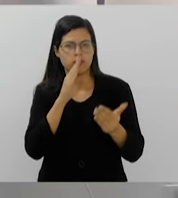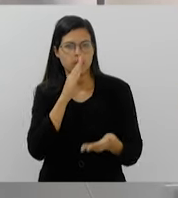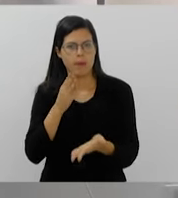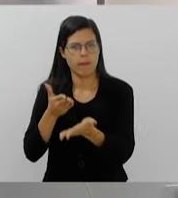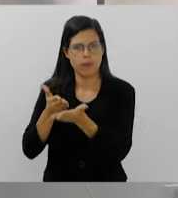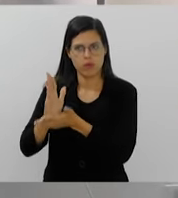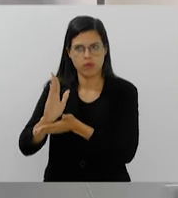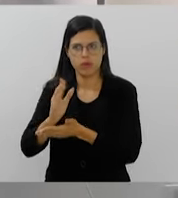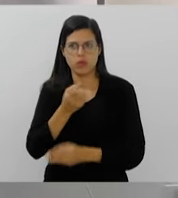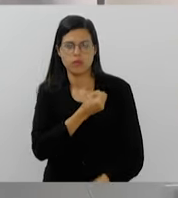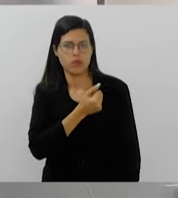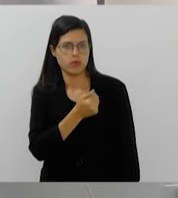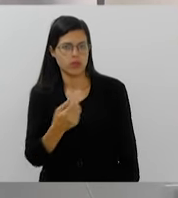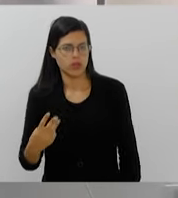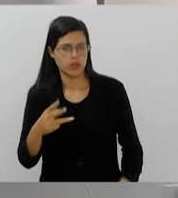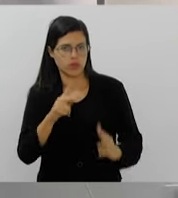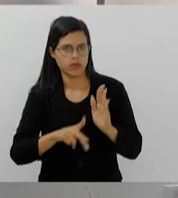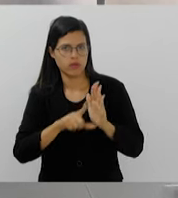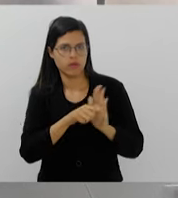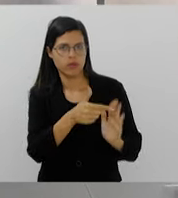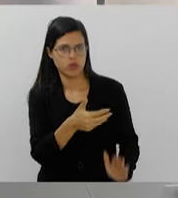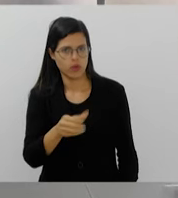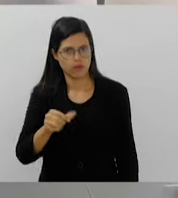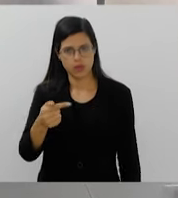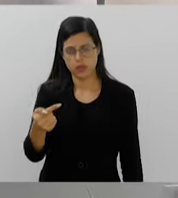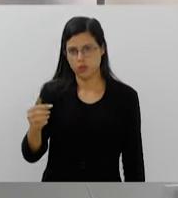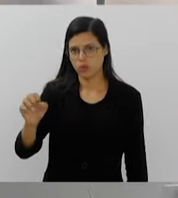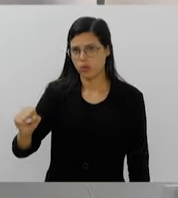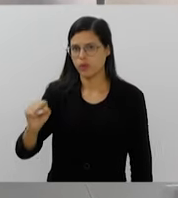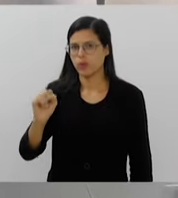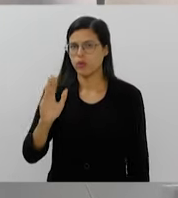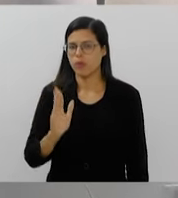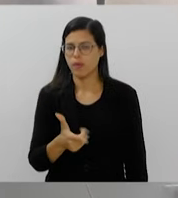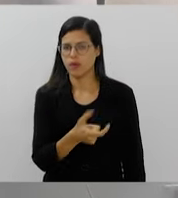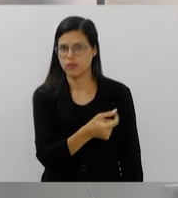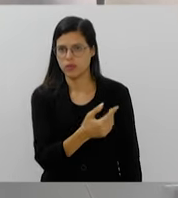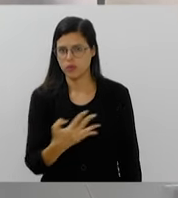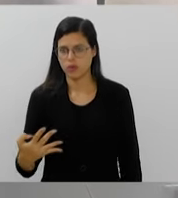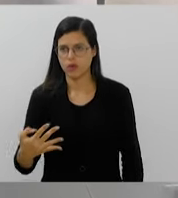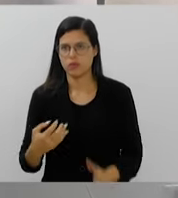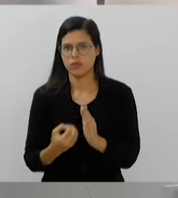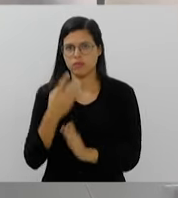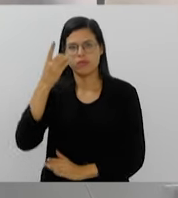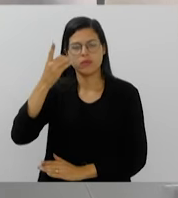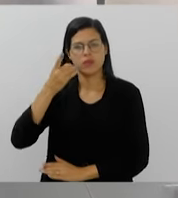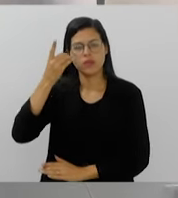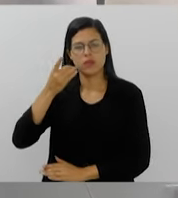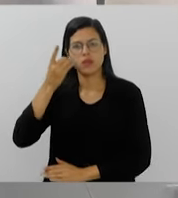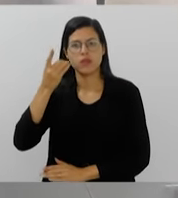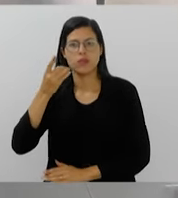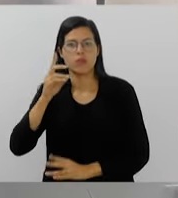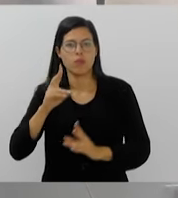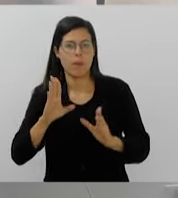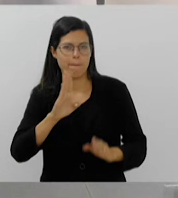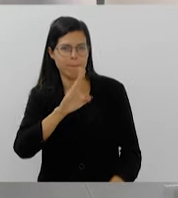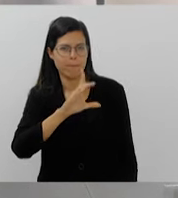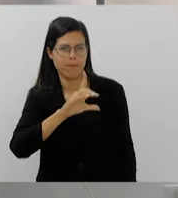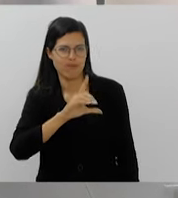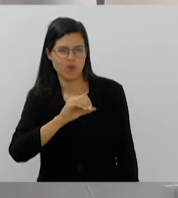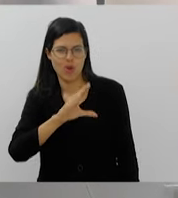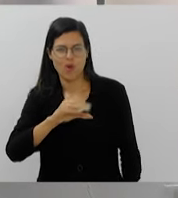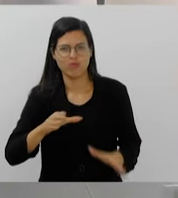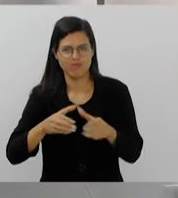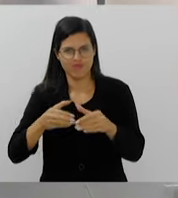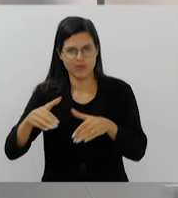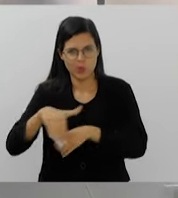estão. Aprovado. 13 da pauta, projeto de lei 2978 de 24, de autoria da deputada Élica Takimoto, que declara o bloco de rua Meninas Assanhadas